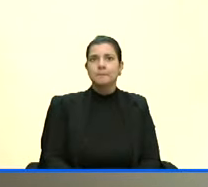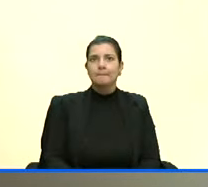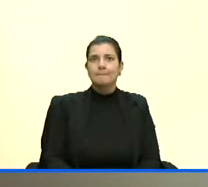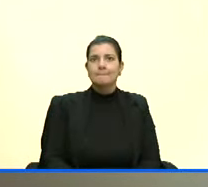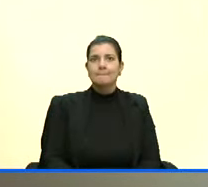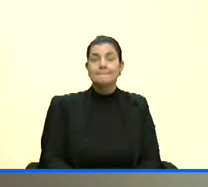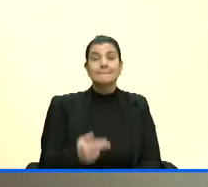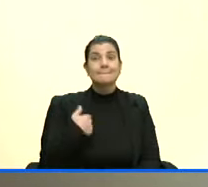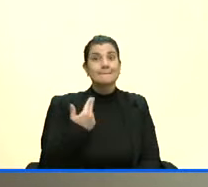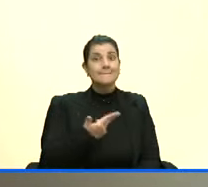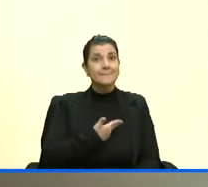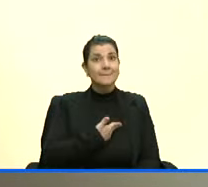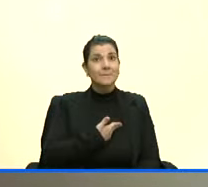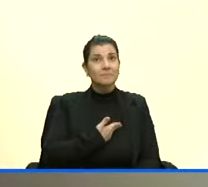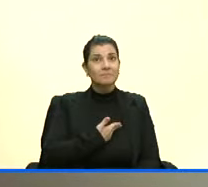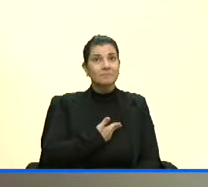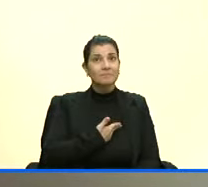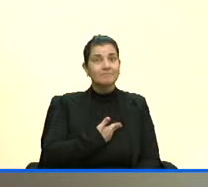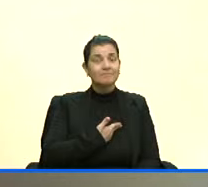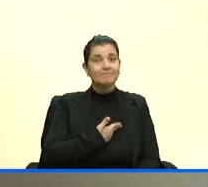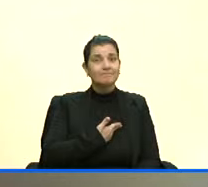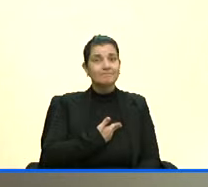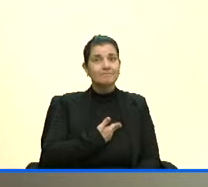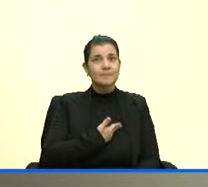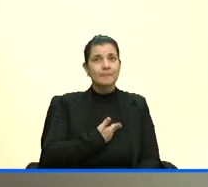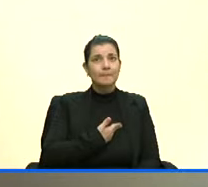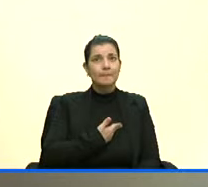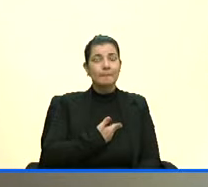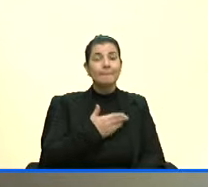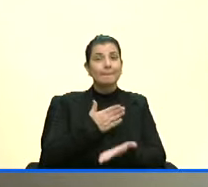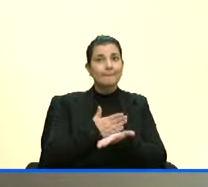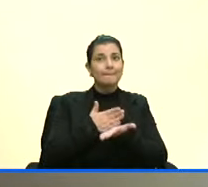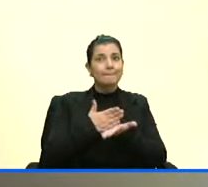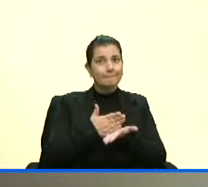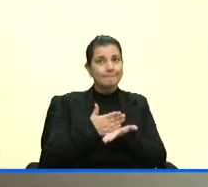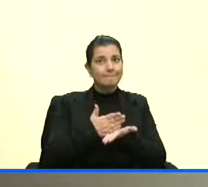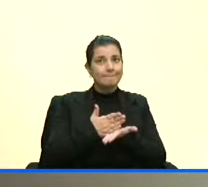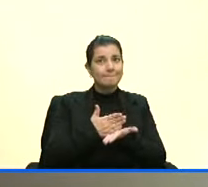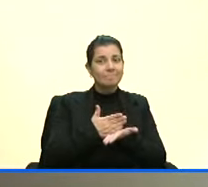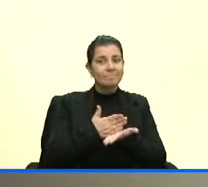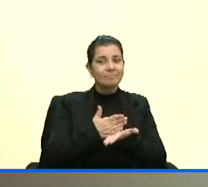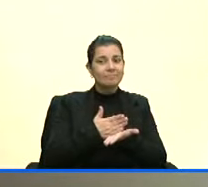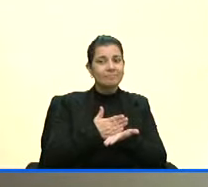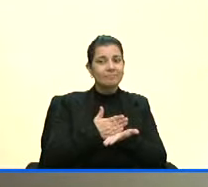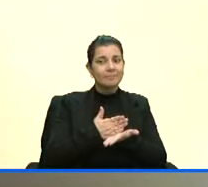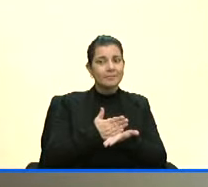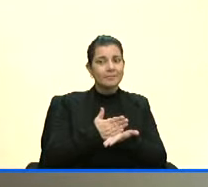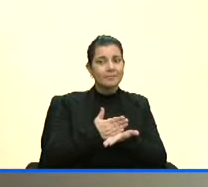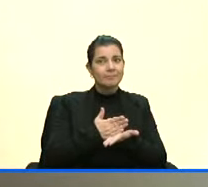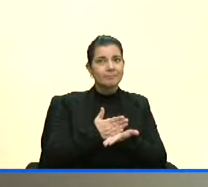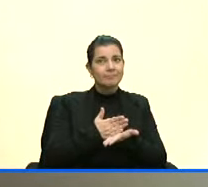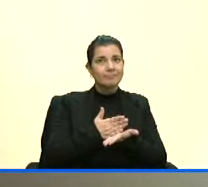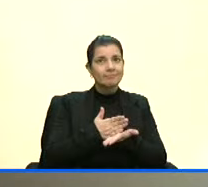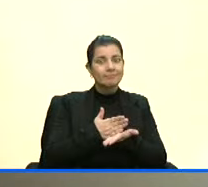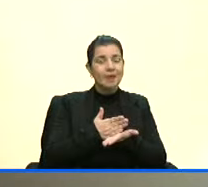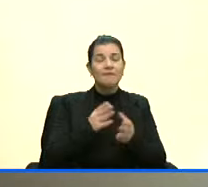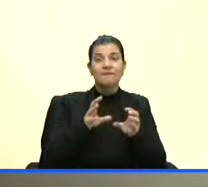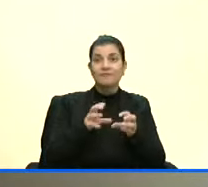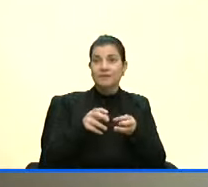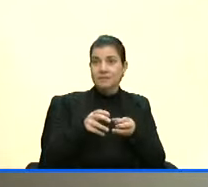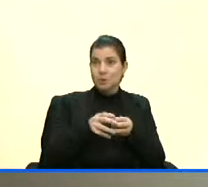E nós estamos, inclusive, nós começamos a fazer, integrar um grupo de estudos